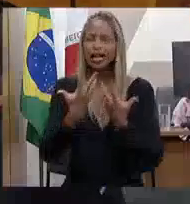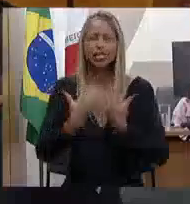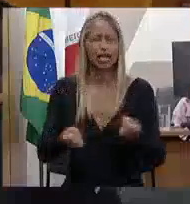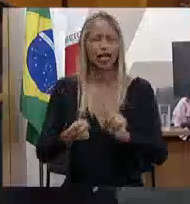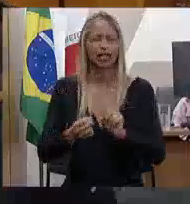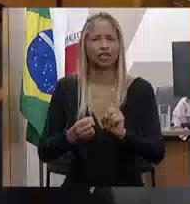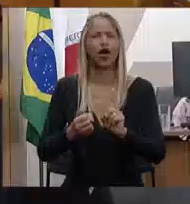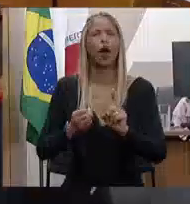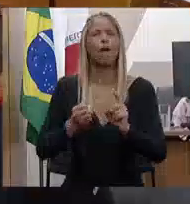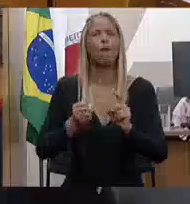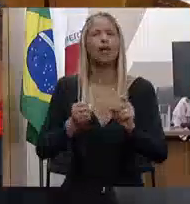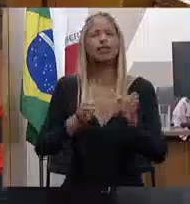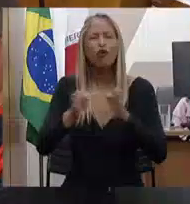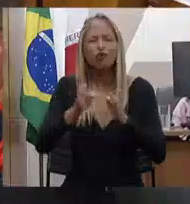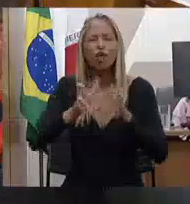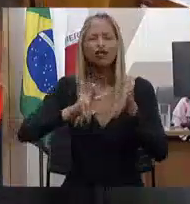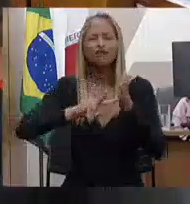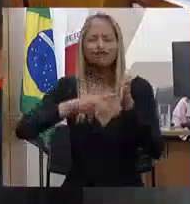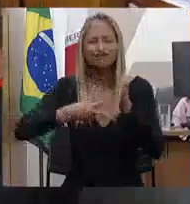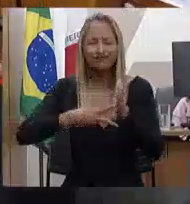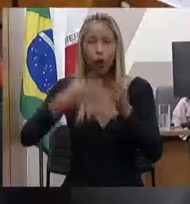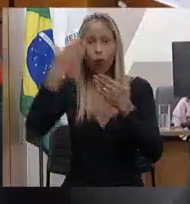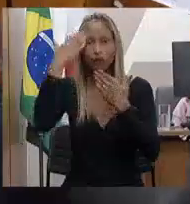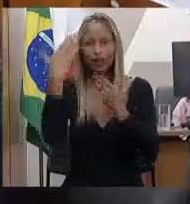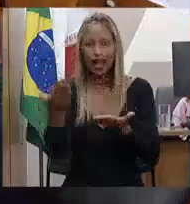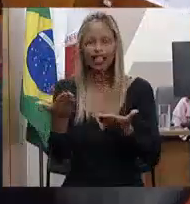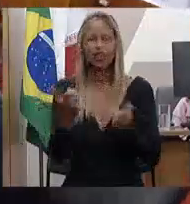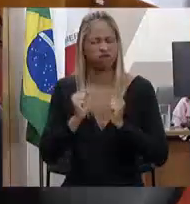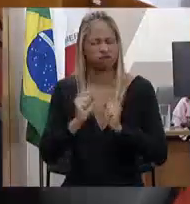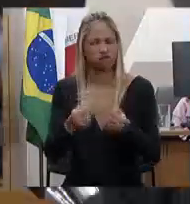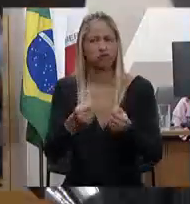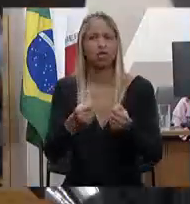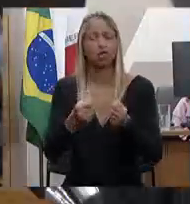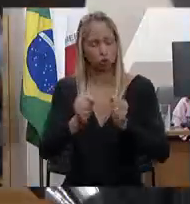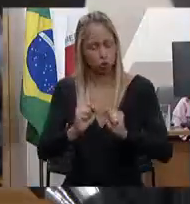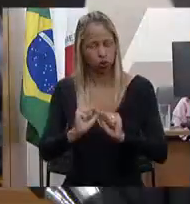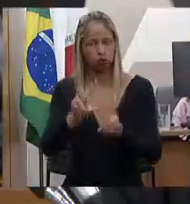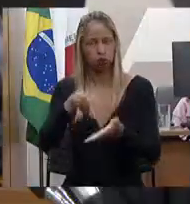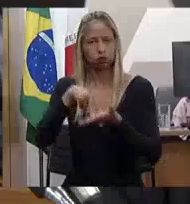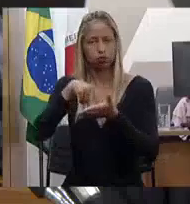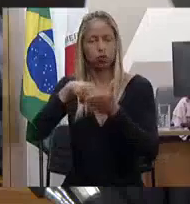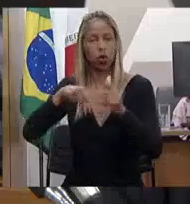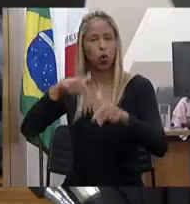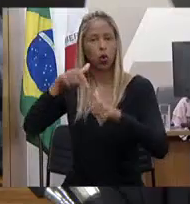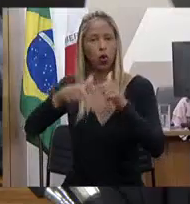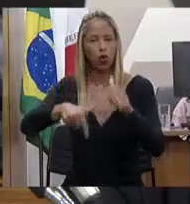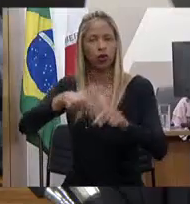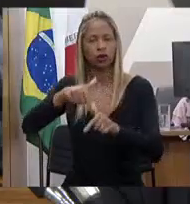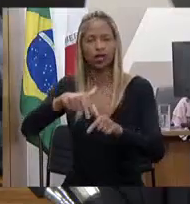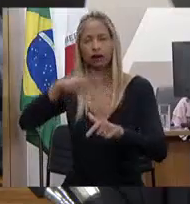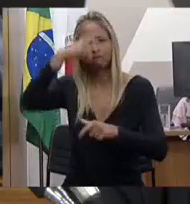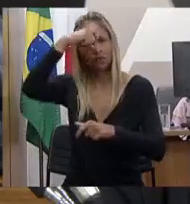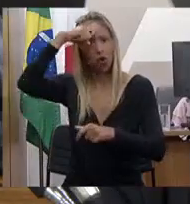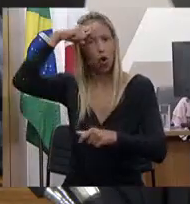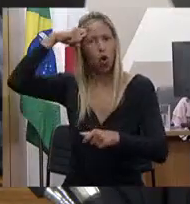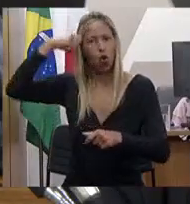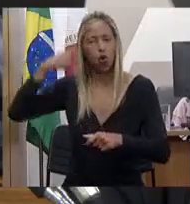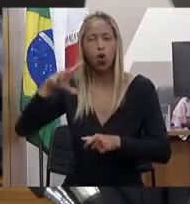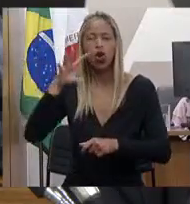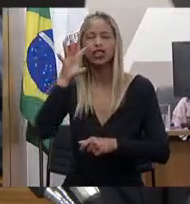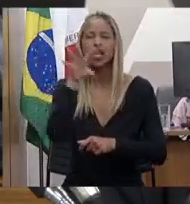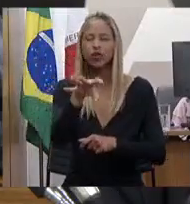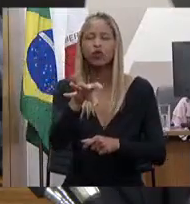vocês do movimento sindical que tiveram posição de classe e Lutaram arduamente na denúncia